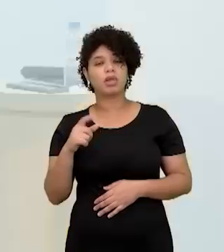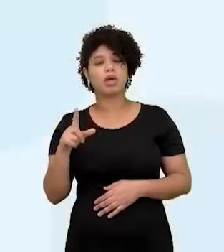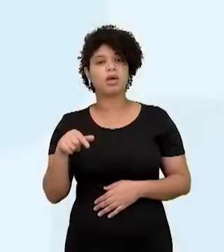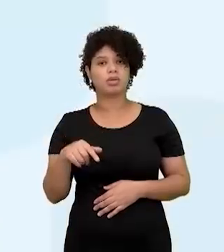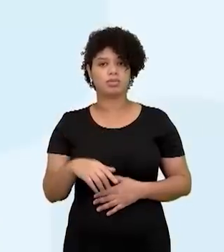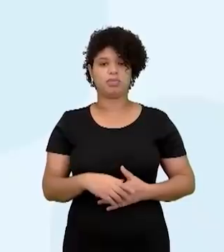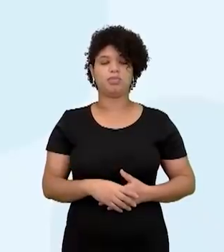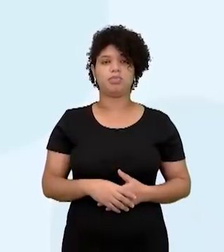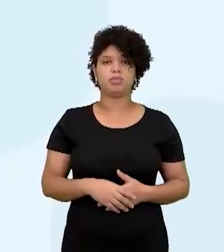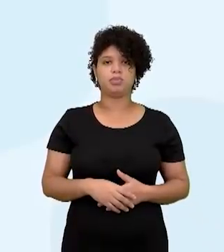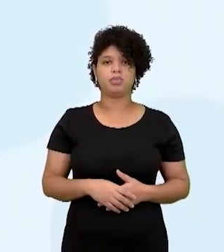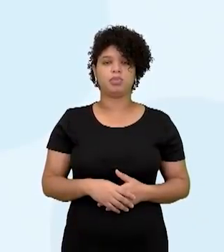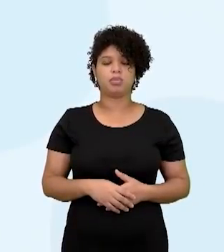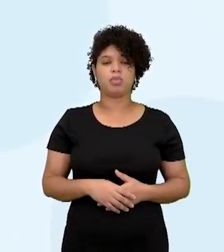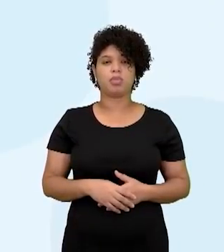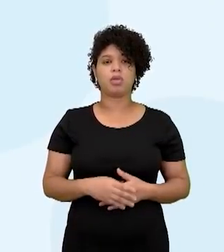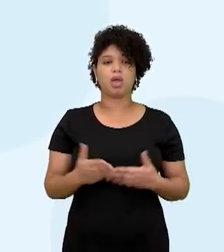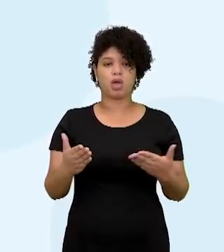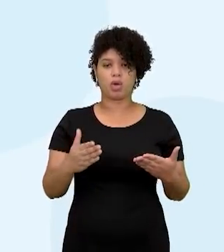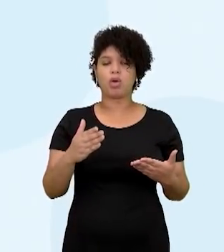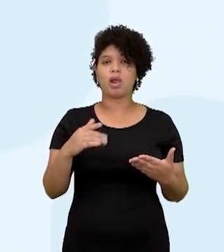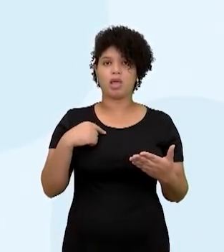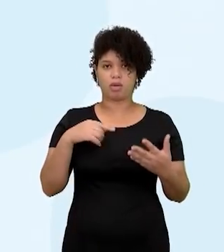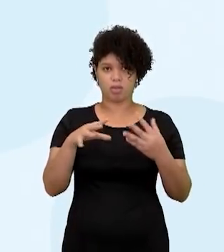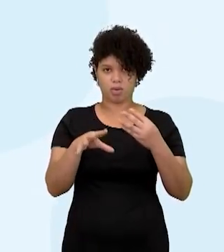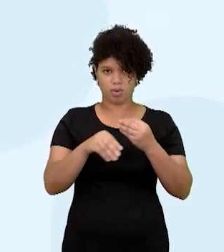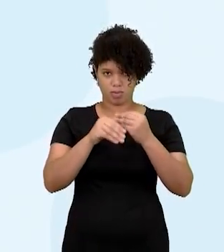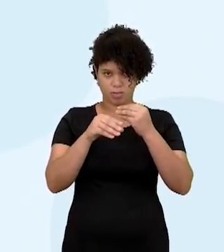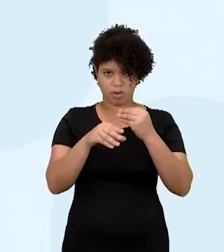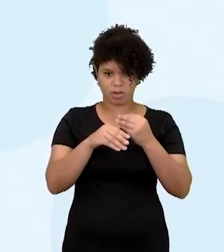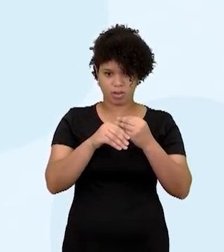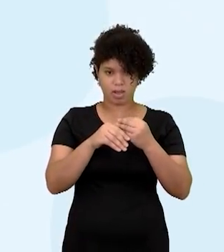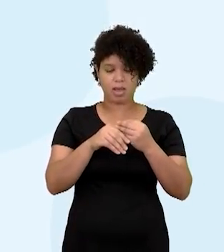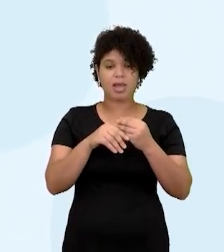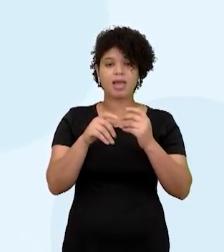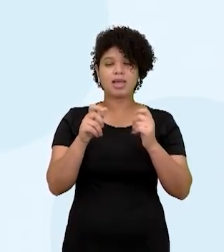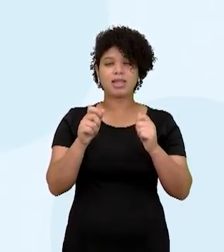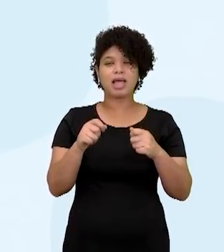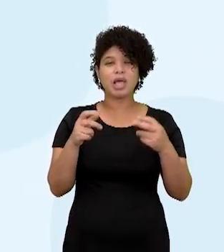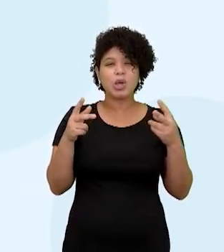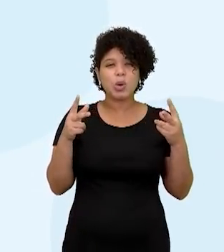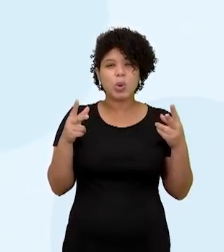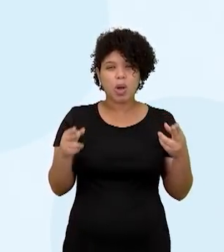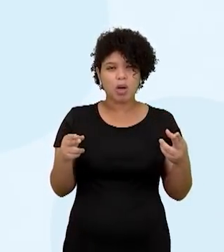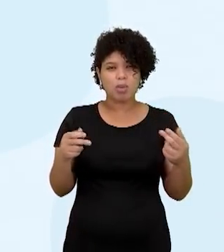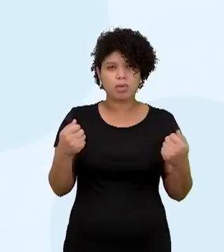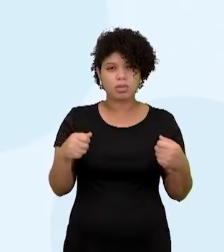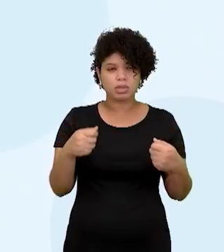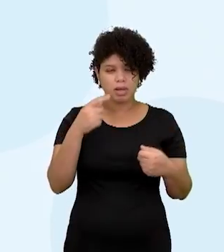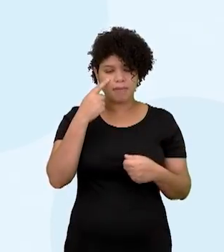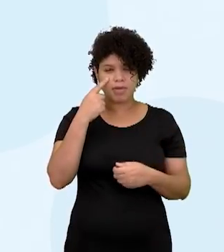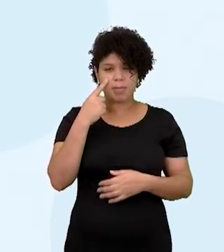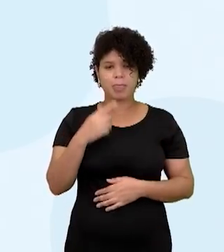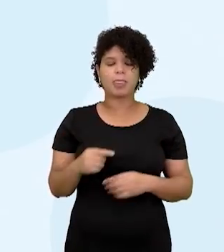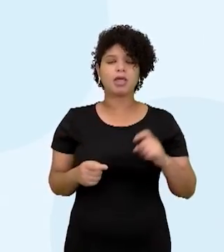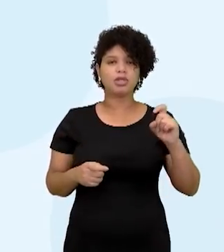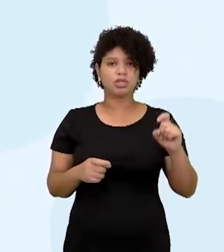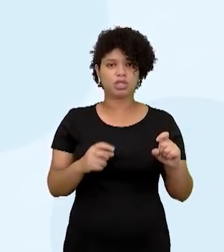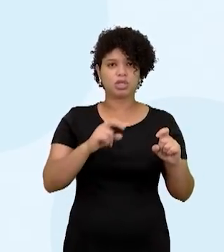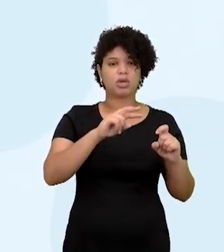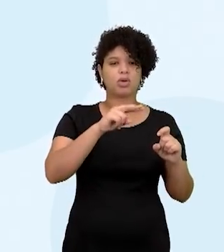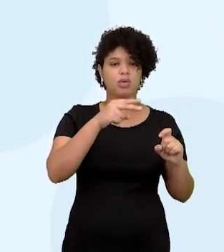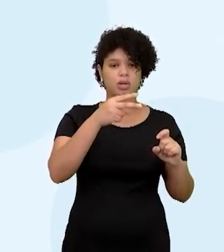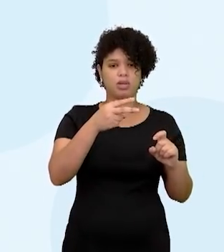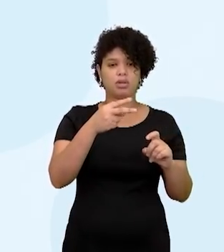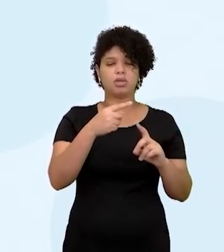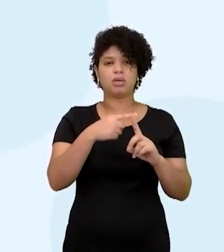produto notável, tá bom? Então, eu quero completar para que fique um produto notável. Então, vou olhar lá, ó. Eu tenho x quadrado